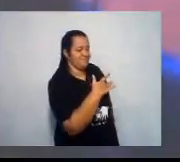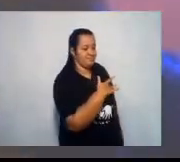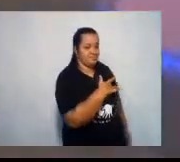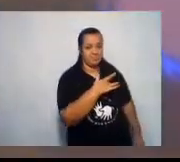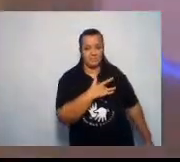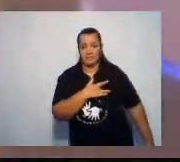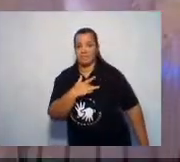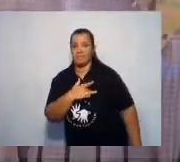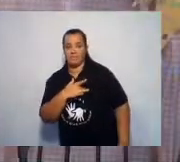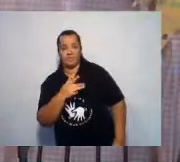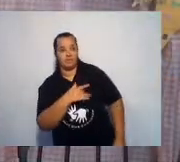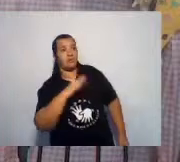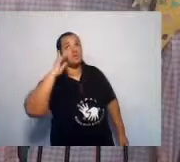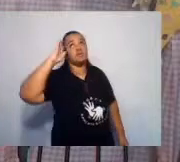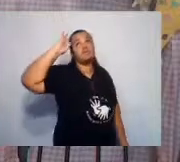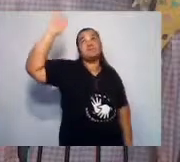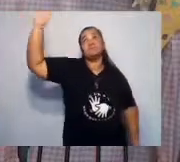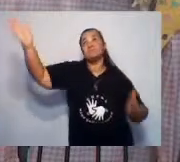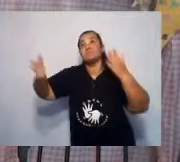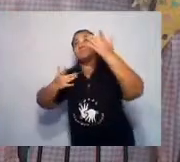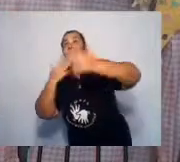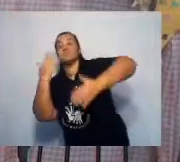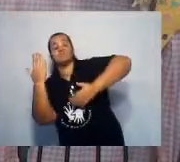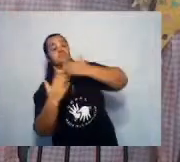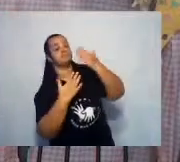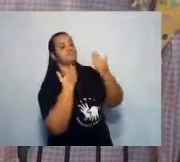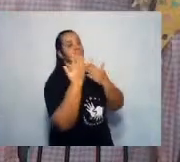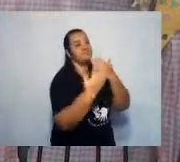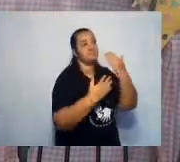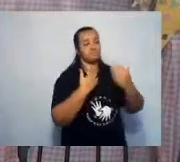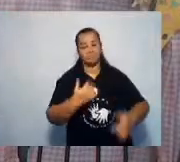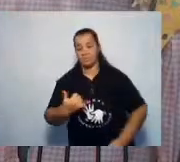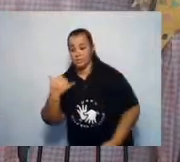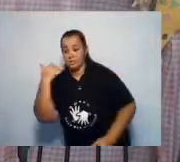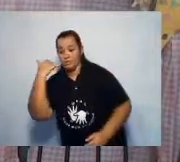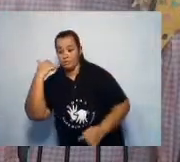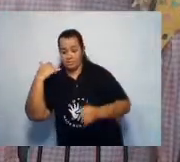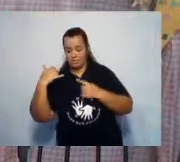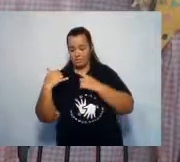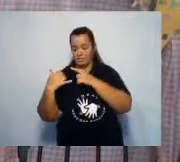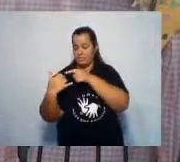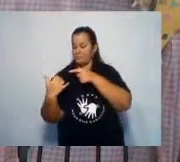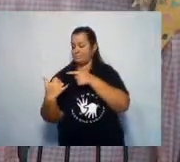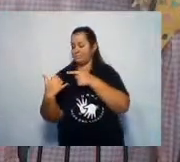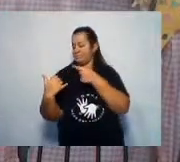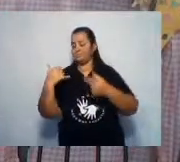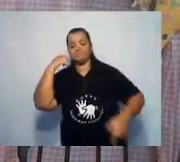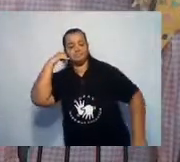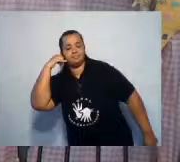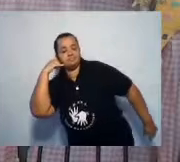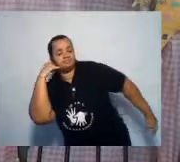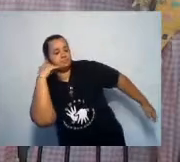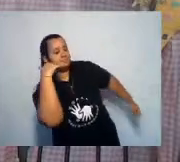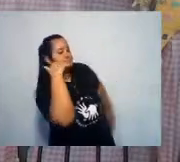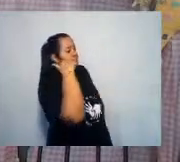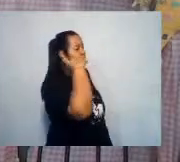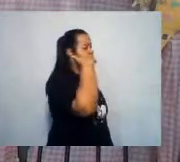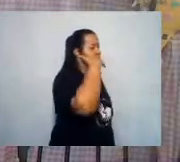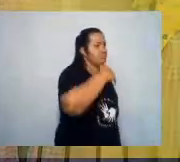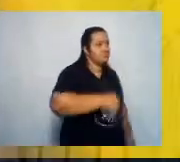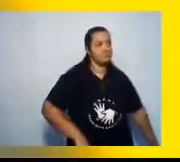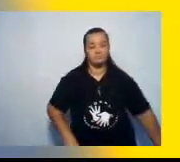paixão, em cada sonho de verão, no toque do seu telefone.